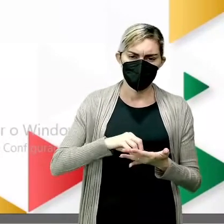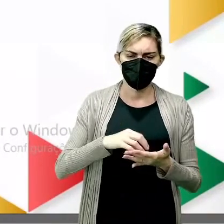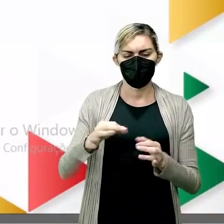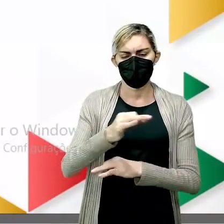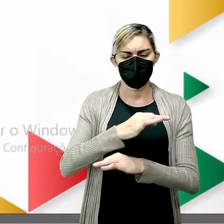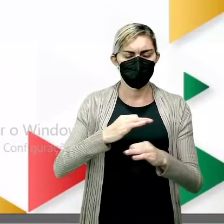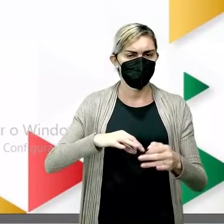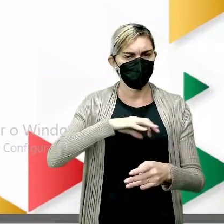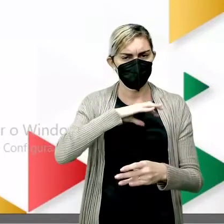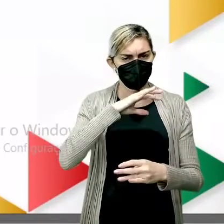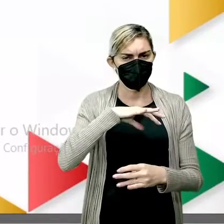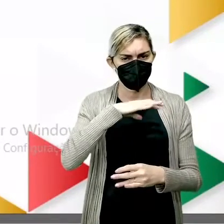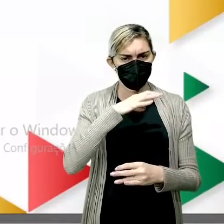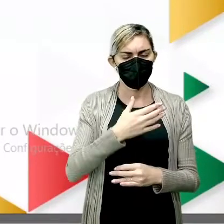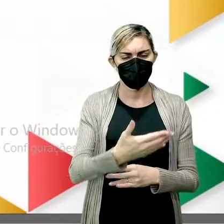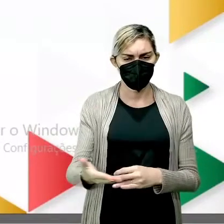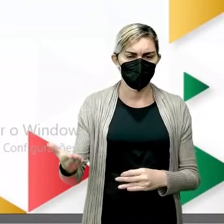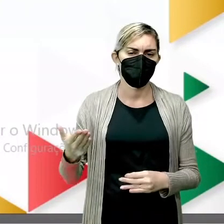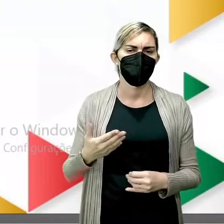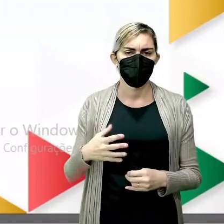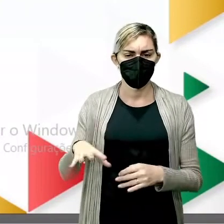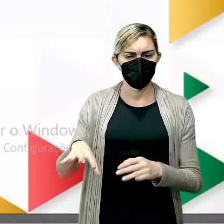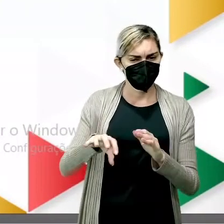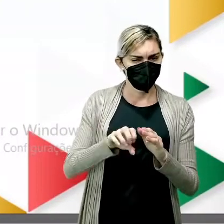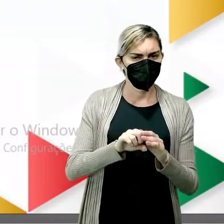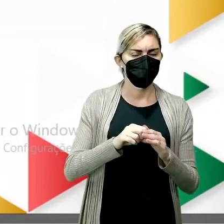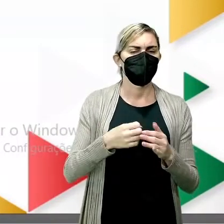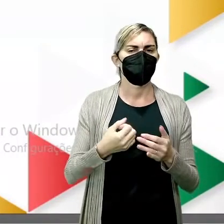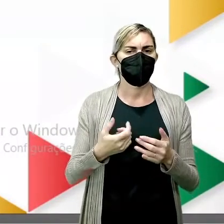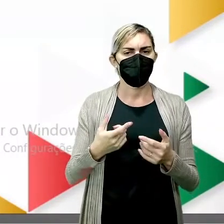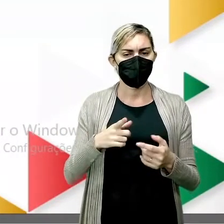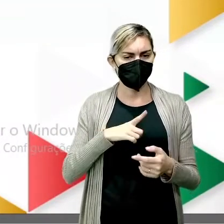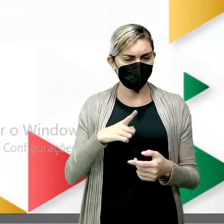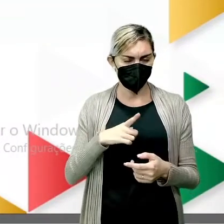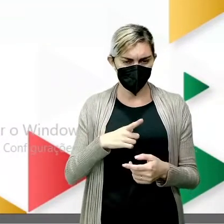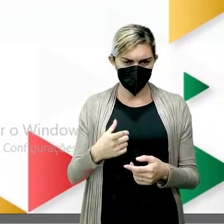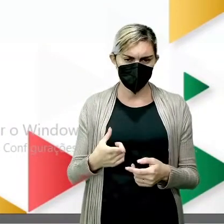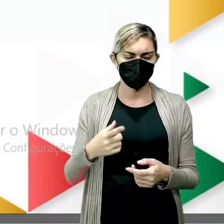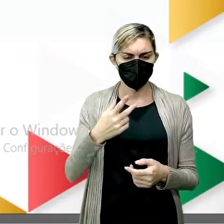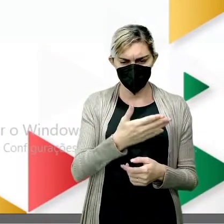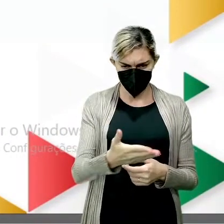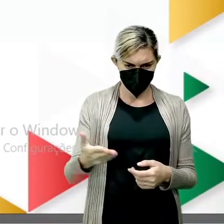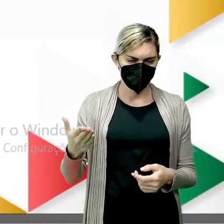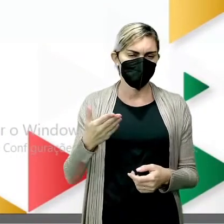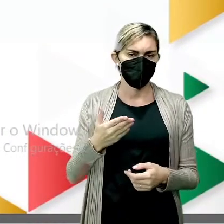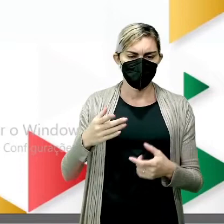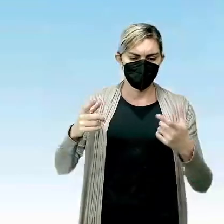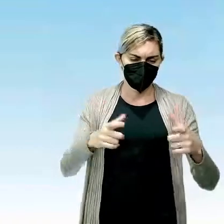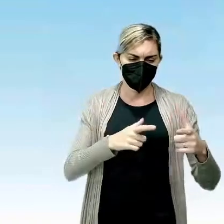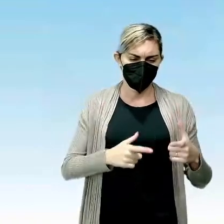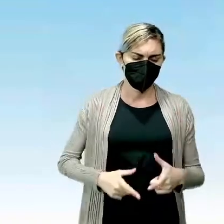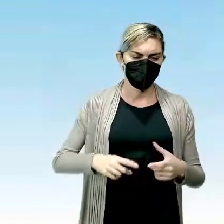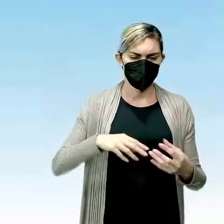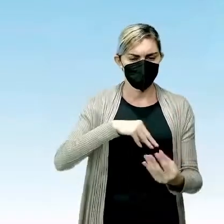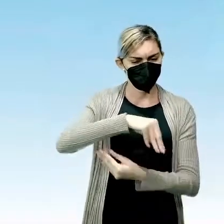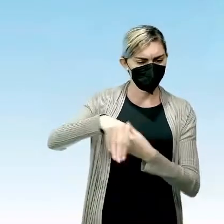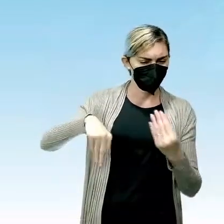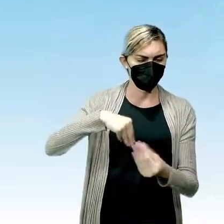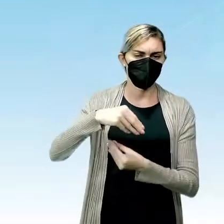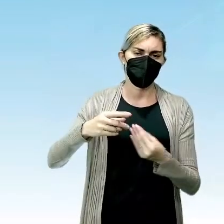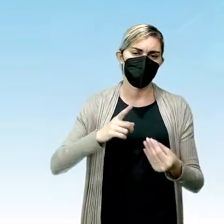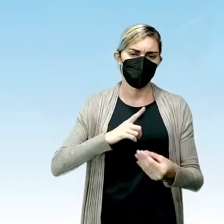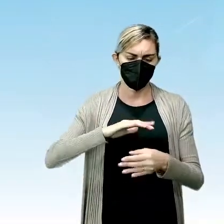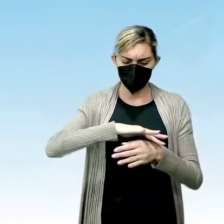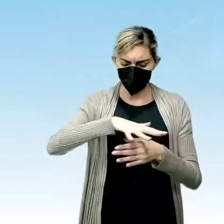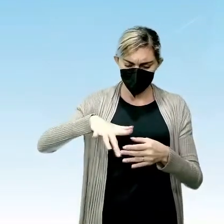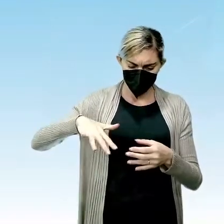animal. Eles irão caracterizar-se por serem ali regiões envolvidas por membrana